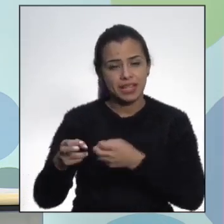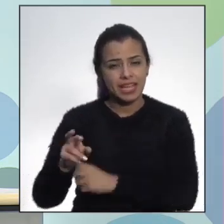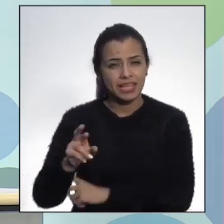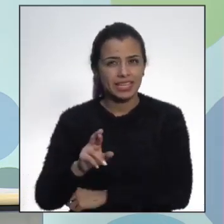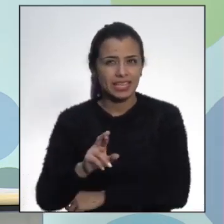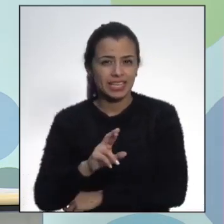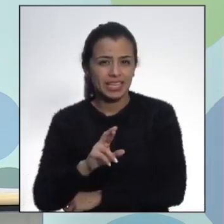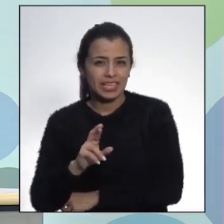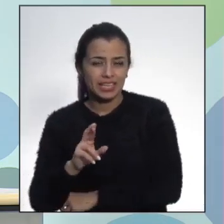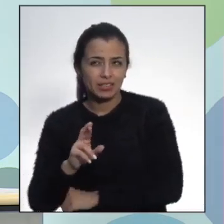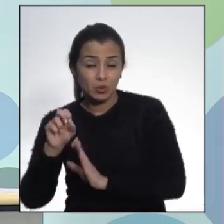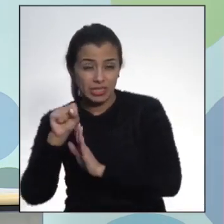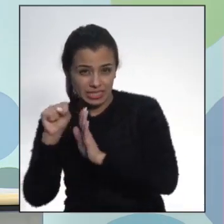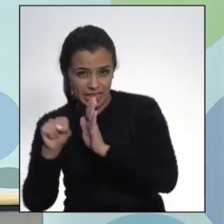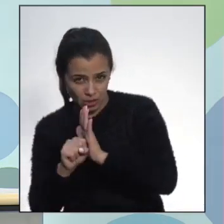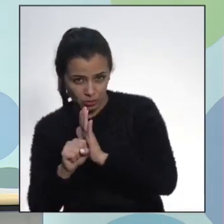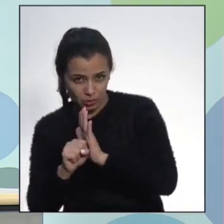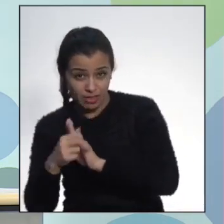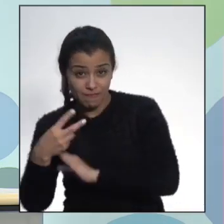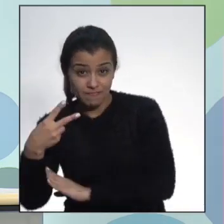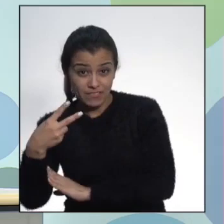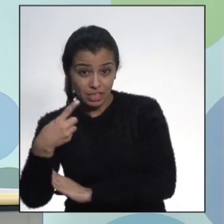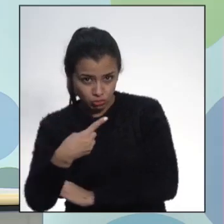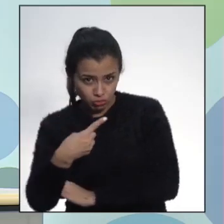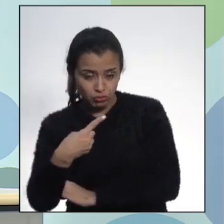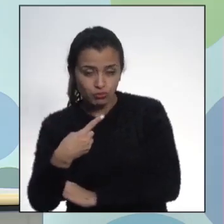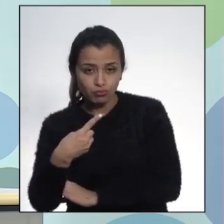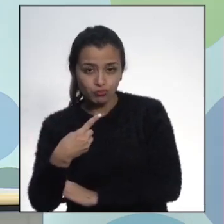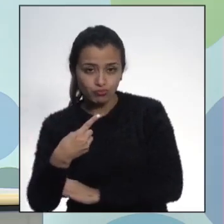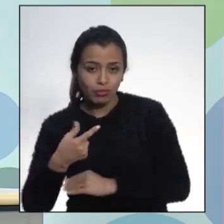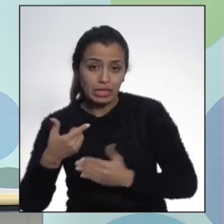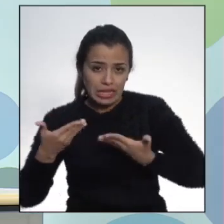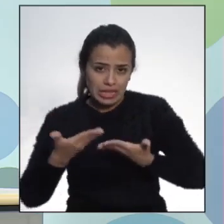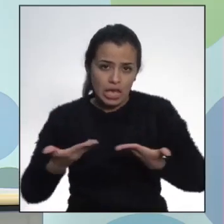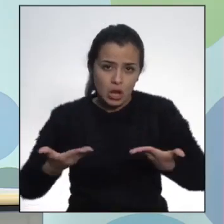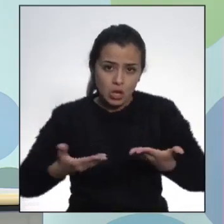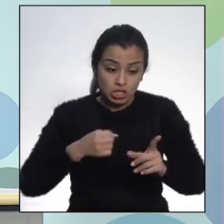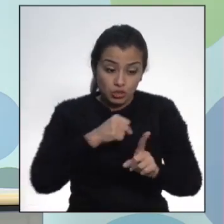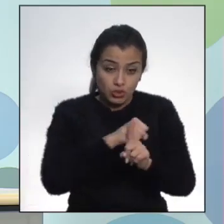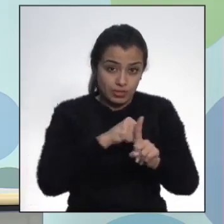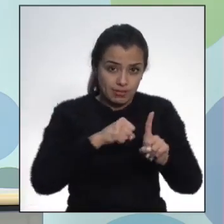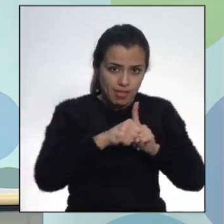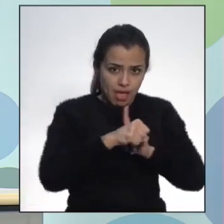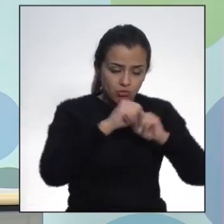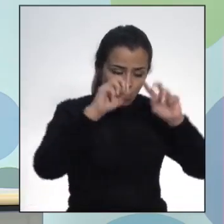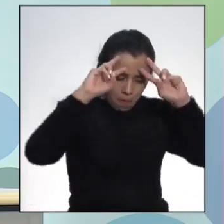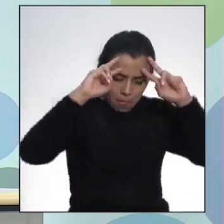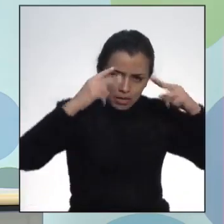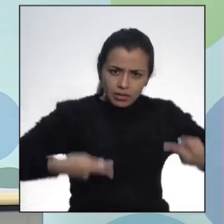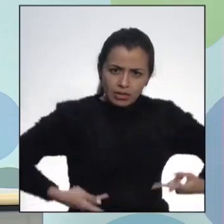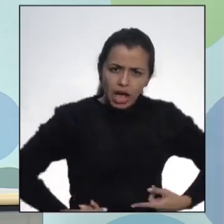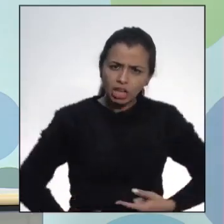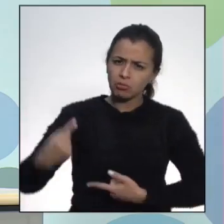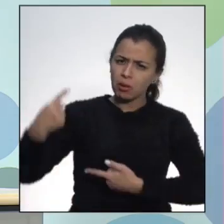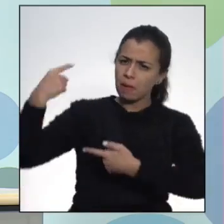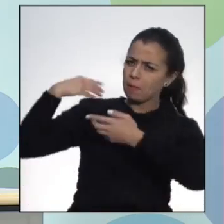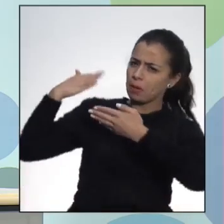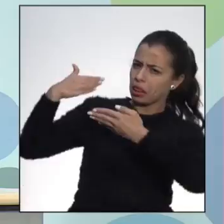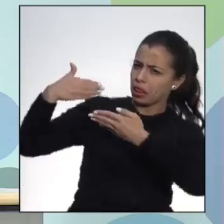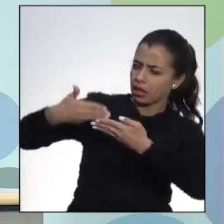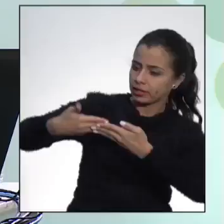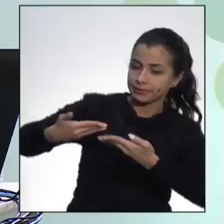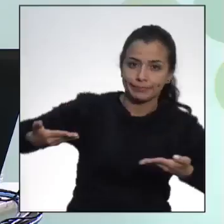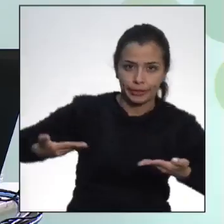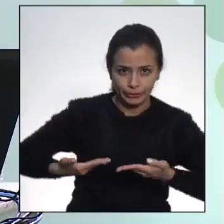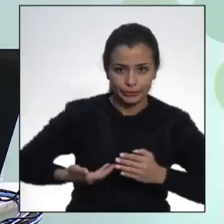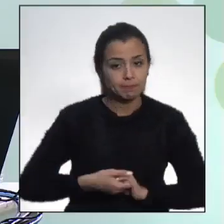século 21. É uma questão que já é cara à nossa sociedade, né, à humanidade ao longo de toda a nossa história, né? Tá,